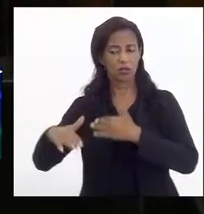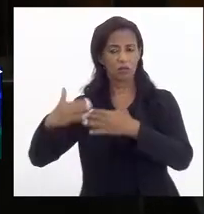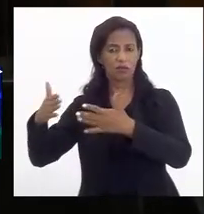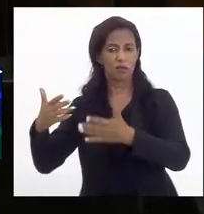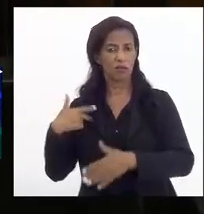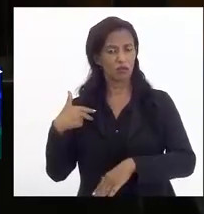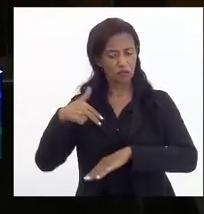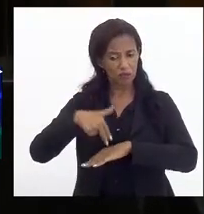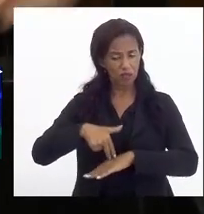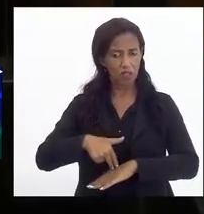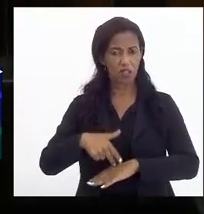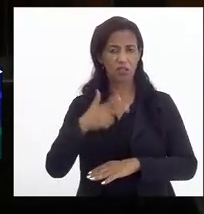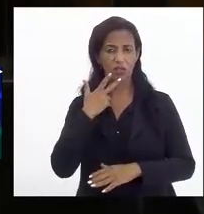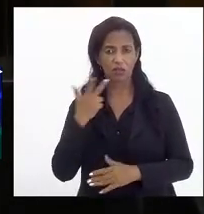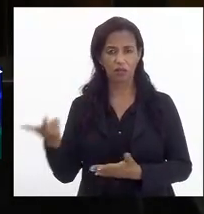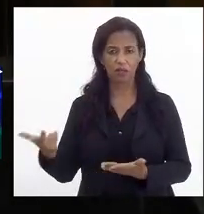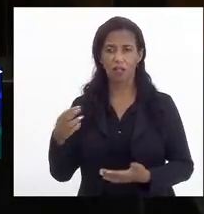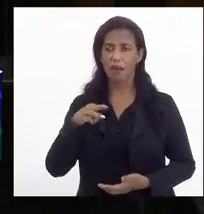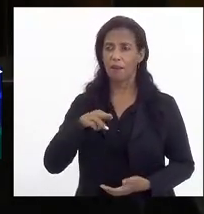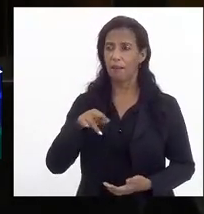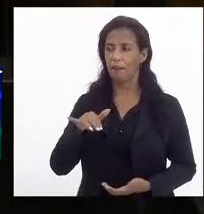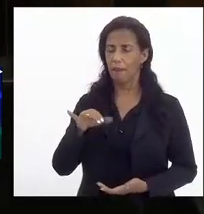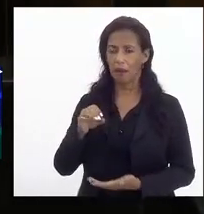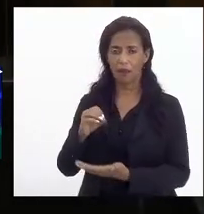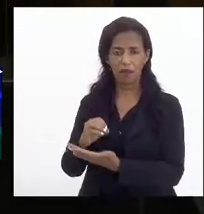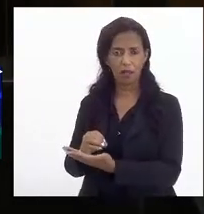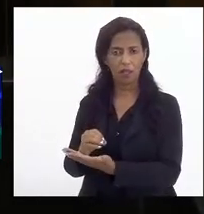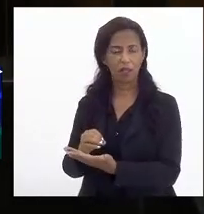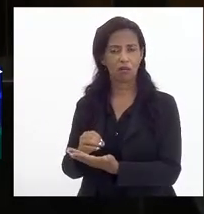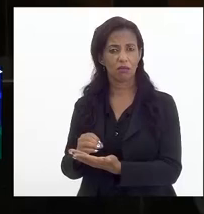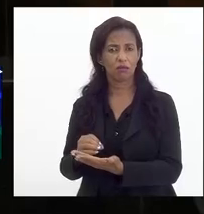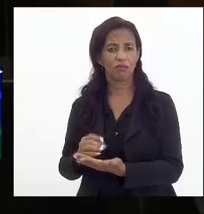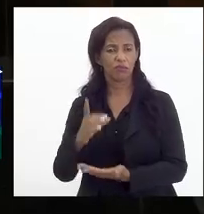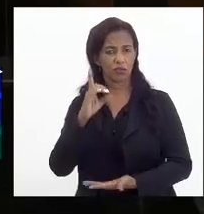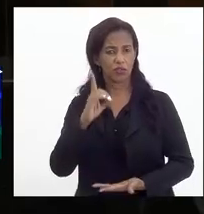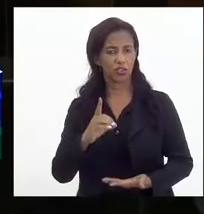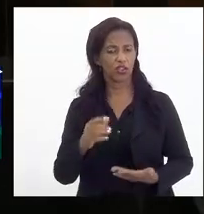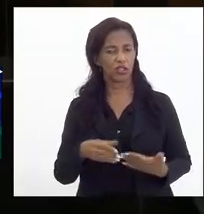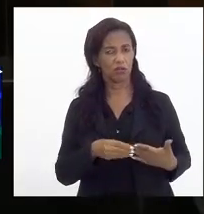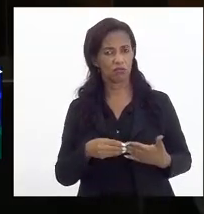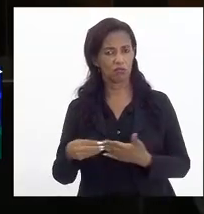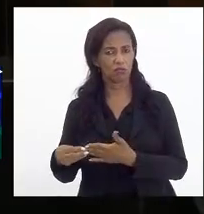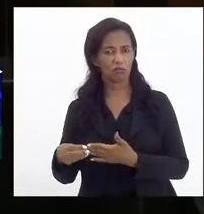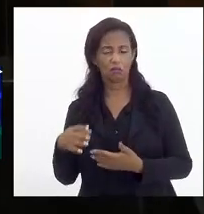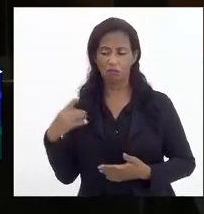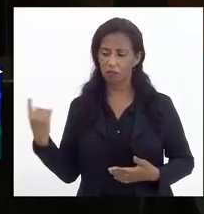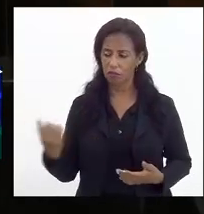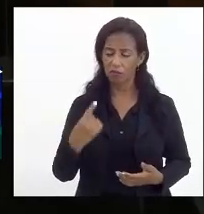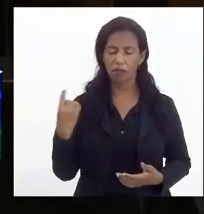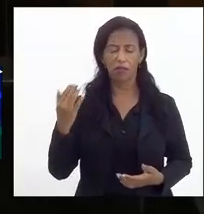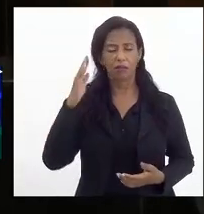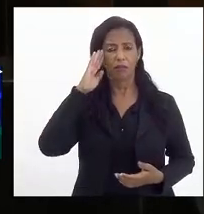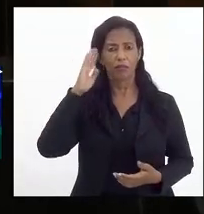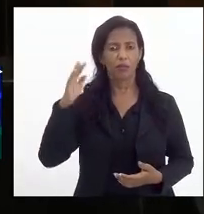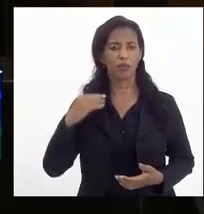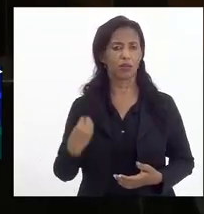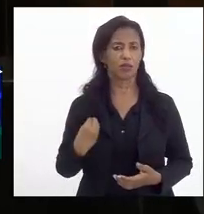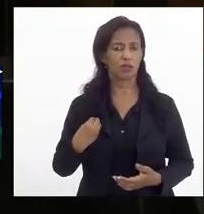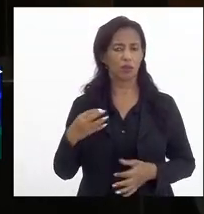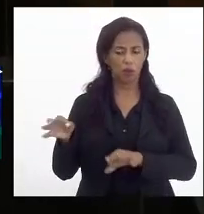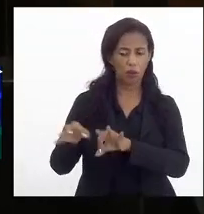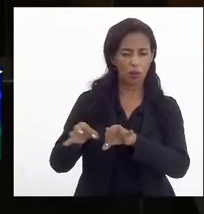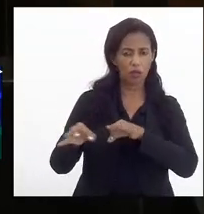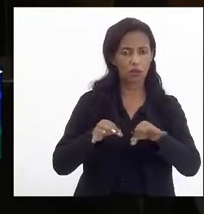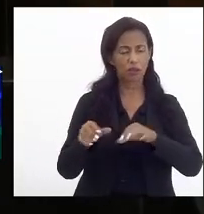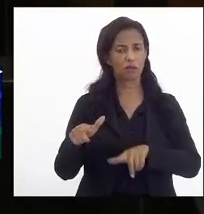dei aqui nessa Tribuna o nosso querido Marquinhos da sua dirigente aqui da mesa diretora fundamental para nossa convivência que cotidiana